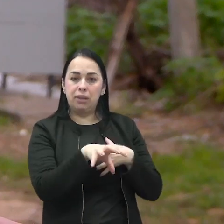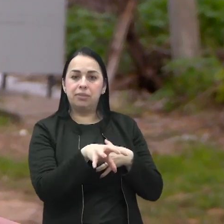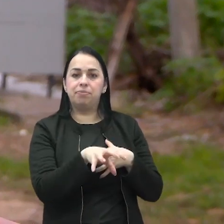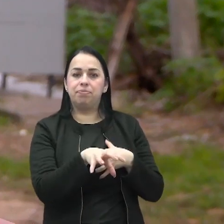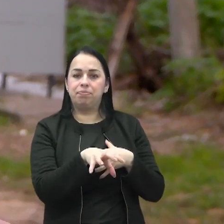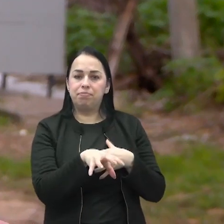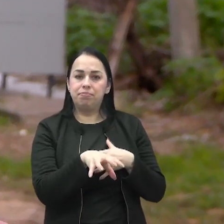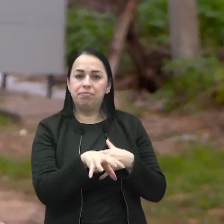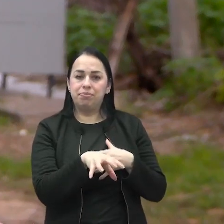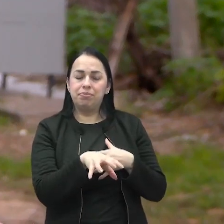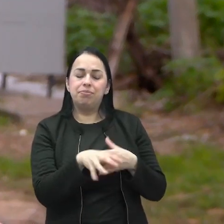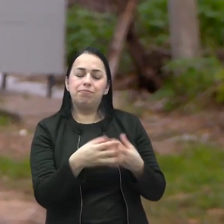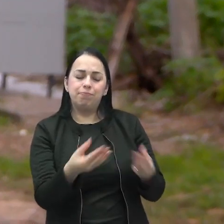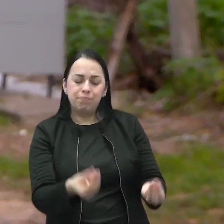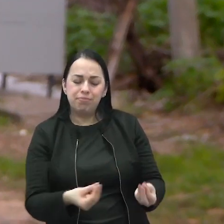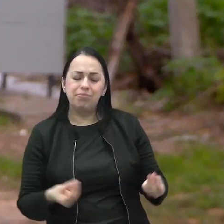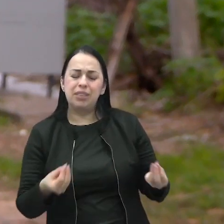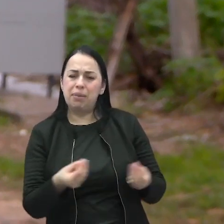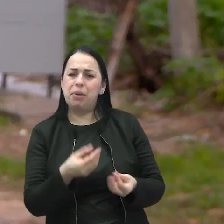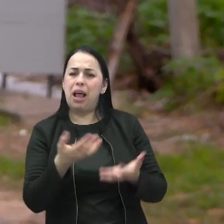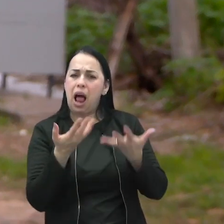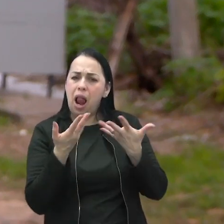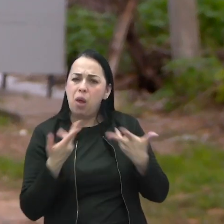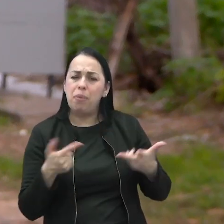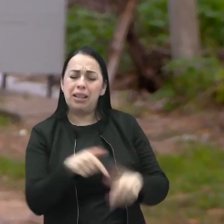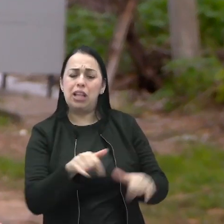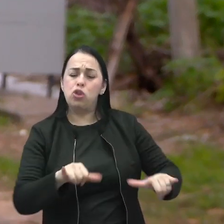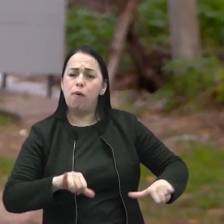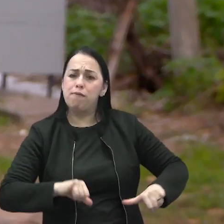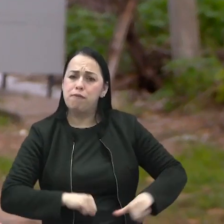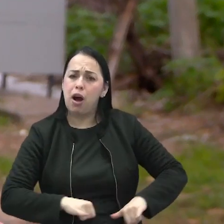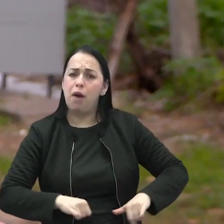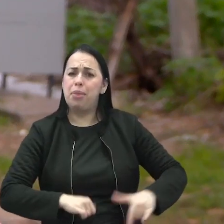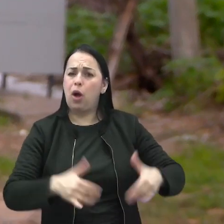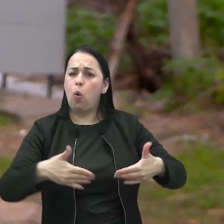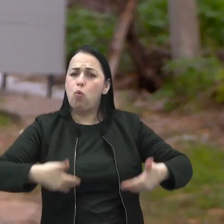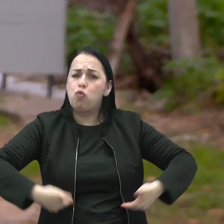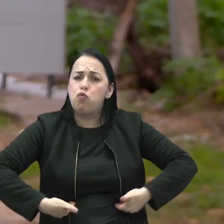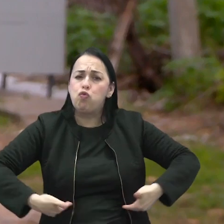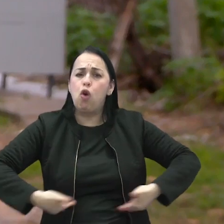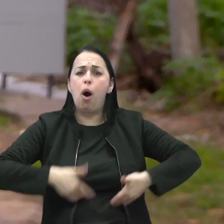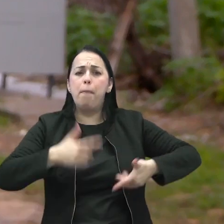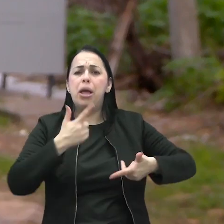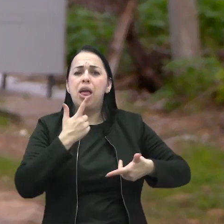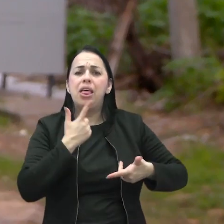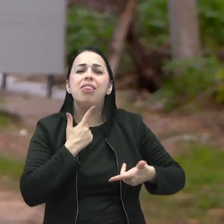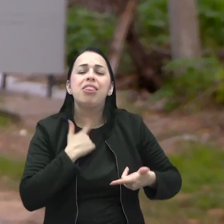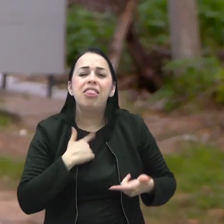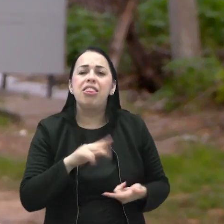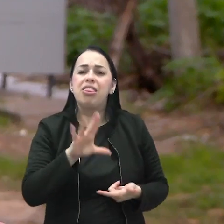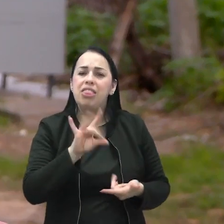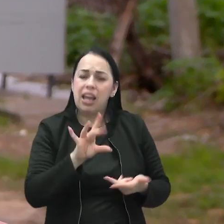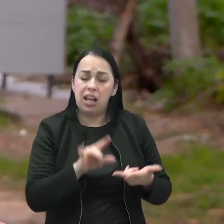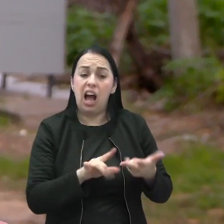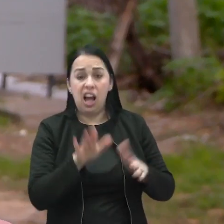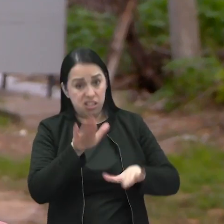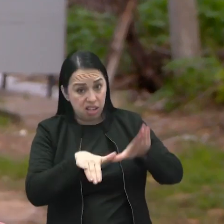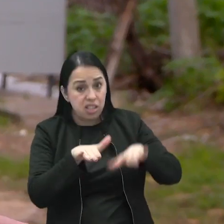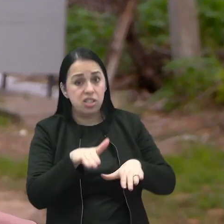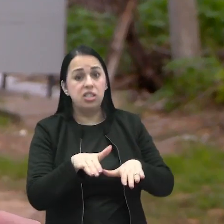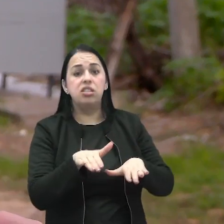ter uma certa empatia por aquele animal que está sofrendo, está com fome, está com sede, sente